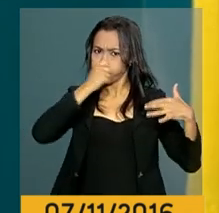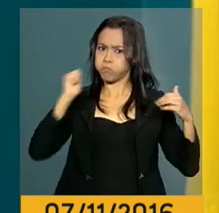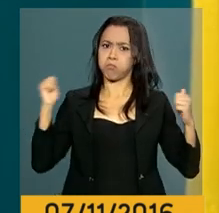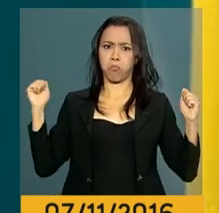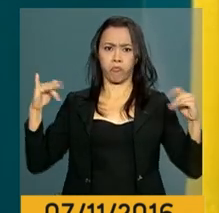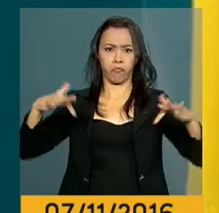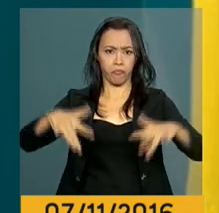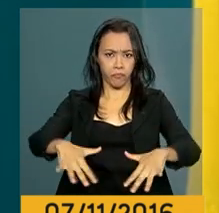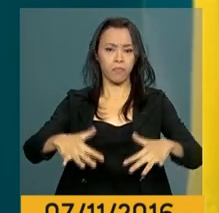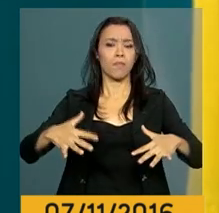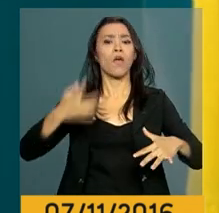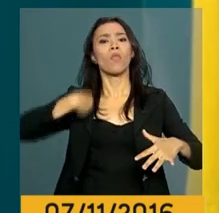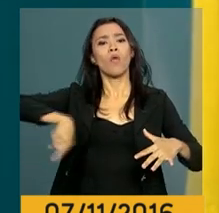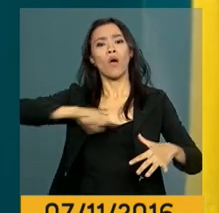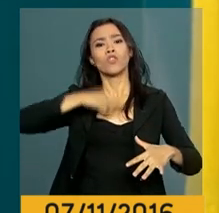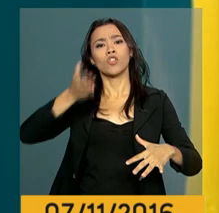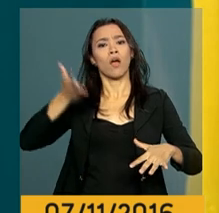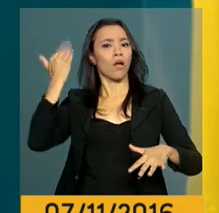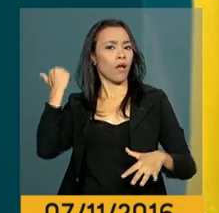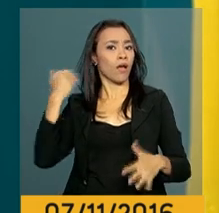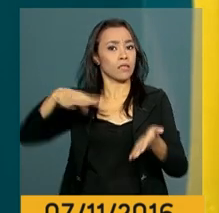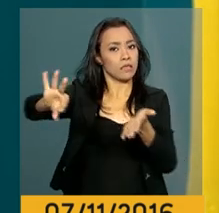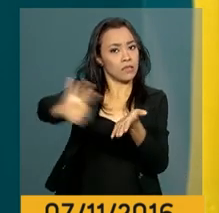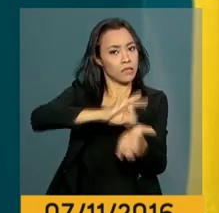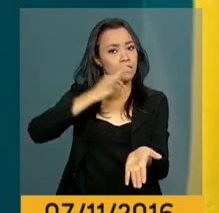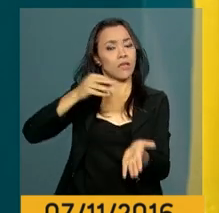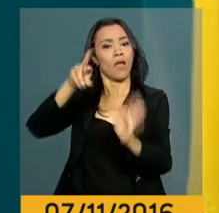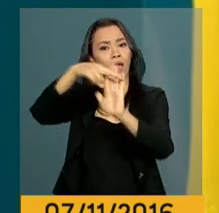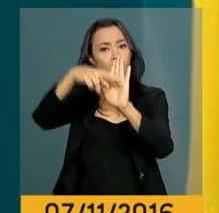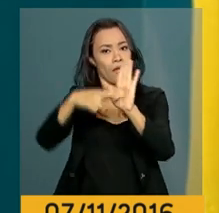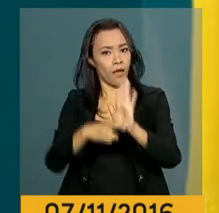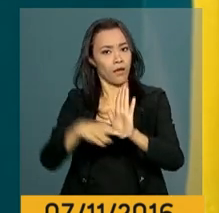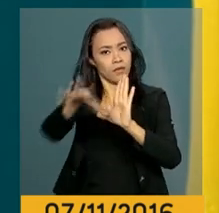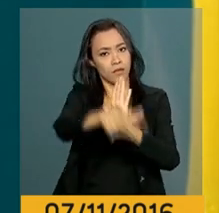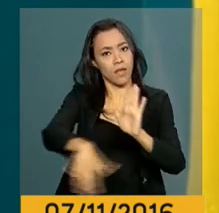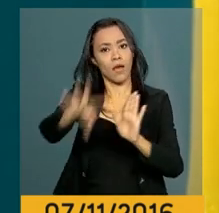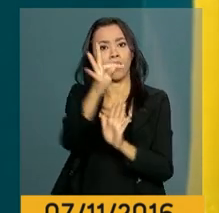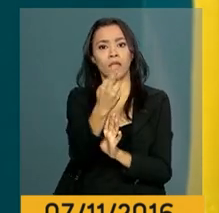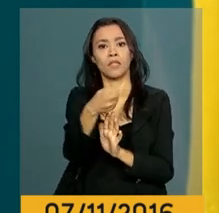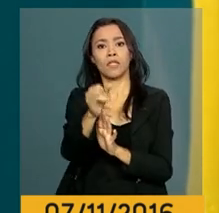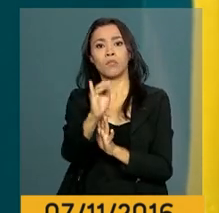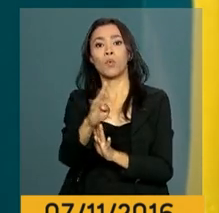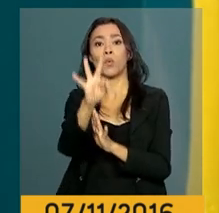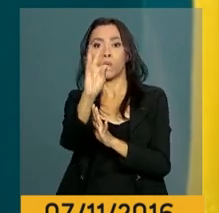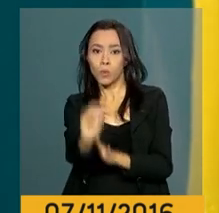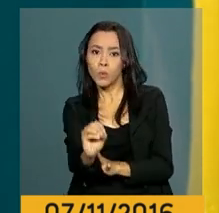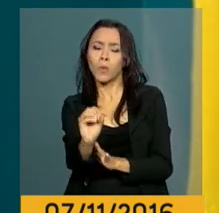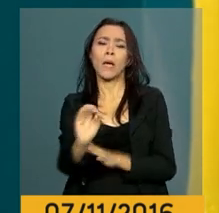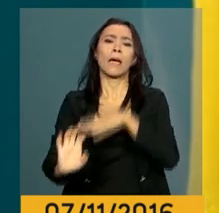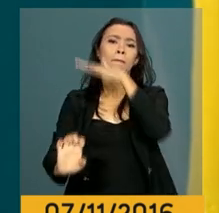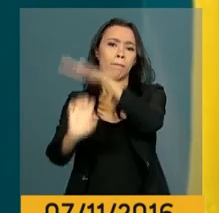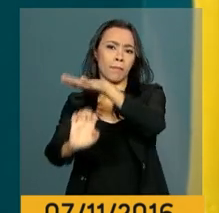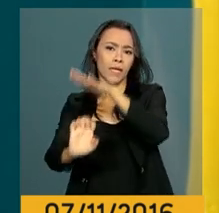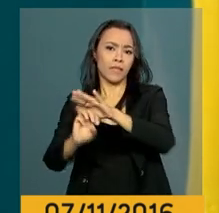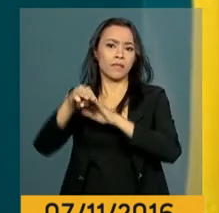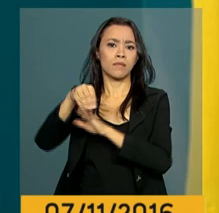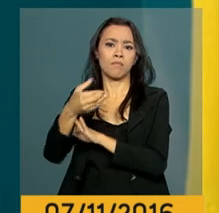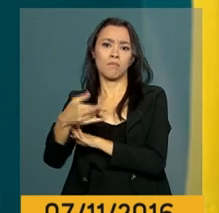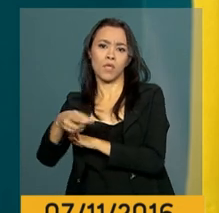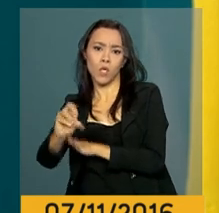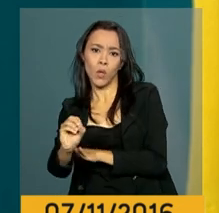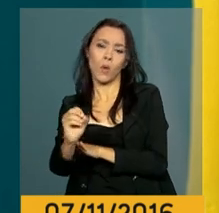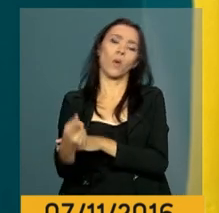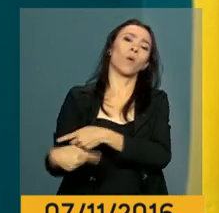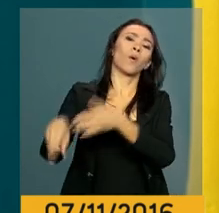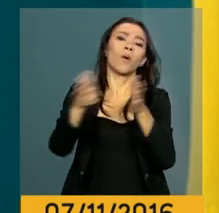nós sancionamos regras tributárias mais racionais para as micro e pequenas empresas. Empresas